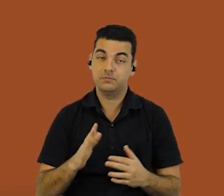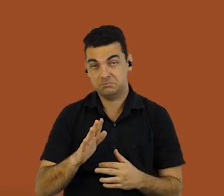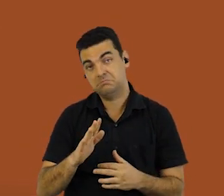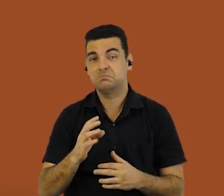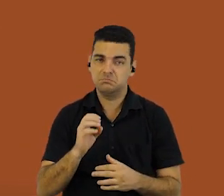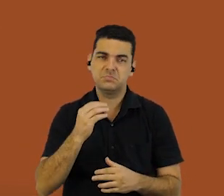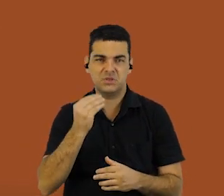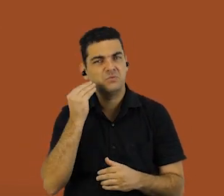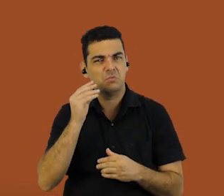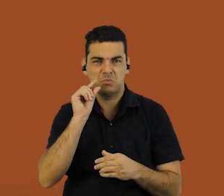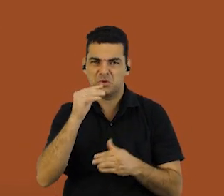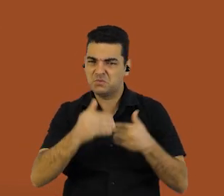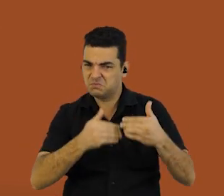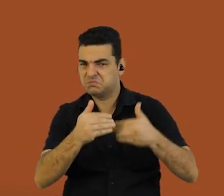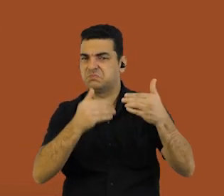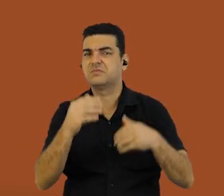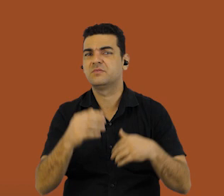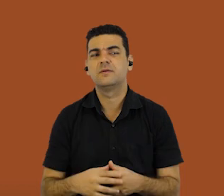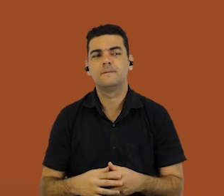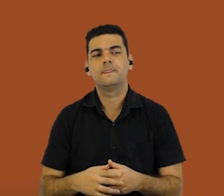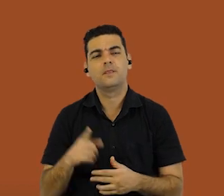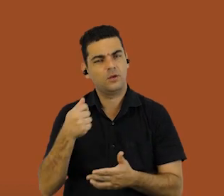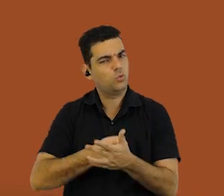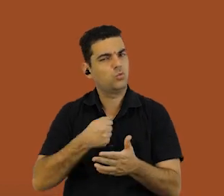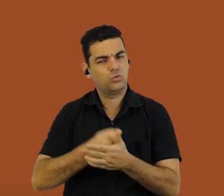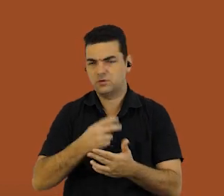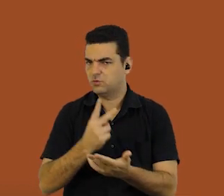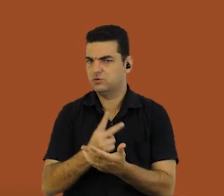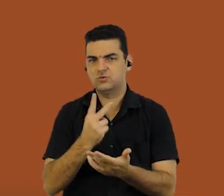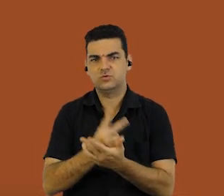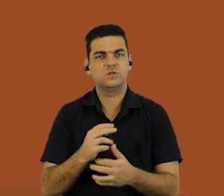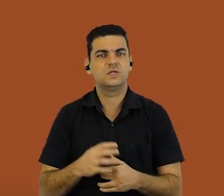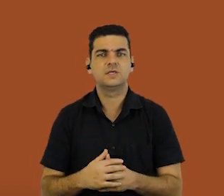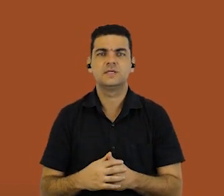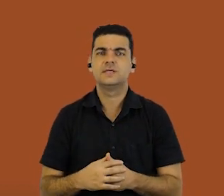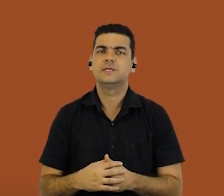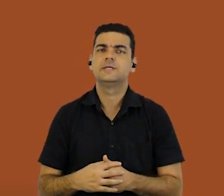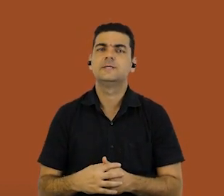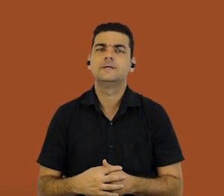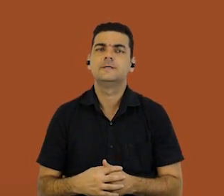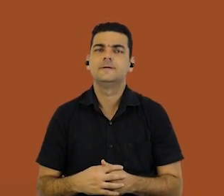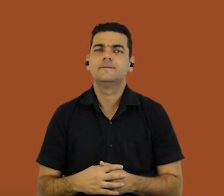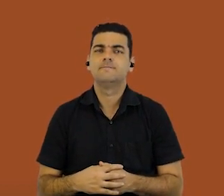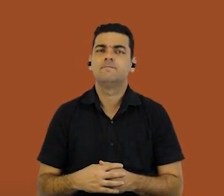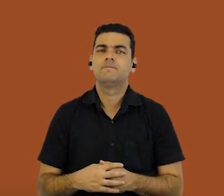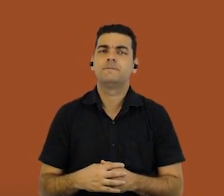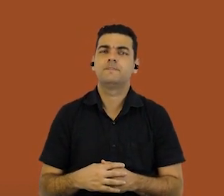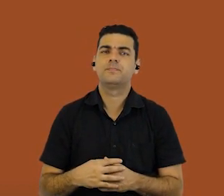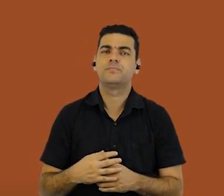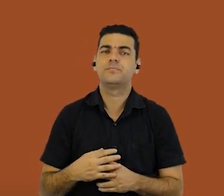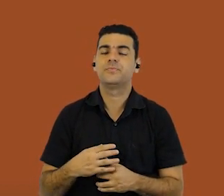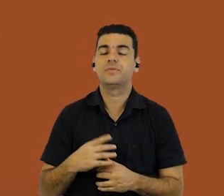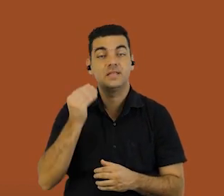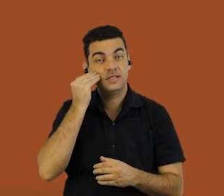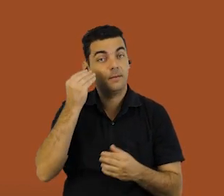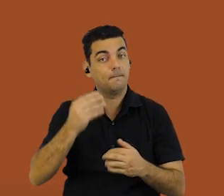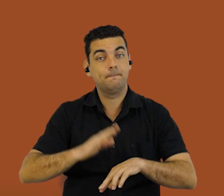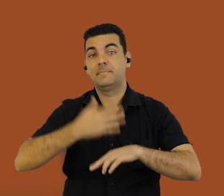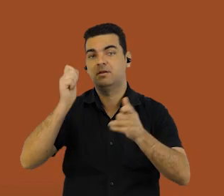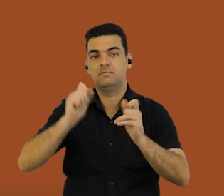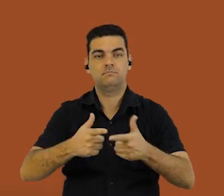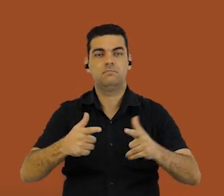ganho. E é isso, né? A gente vai continuar trabalhando, as pessoas vão tentar